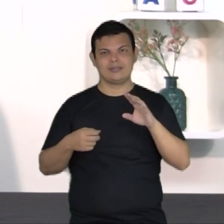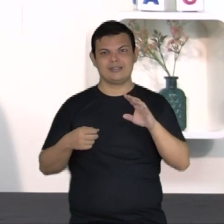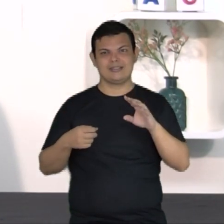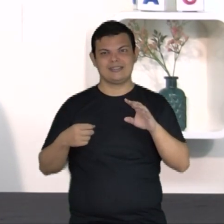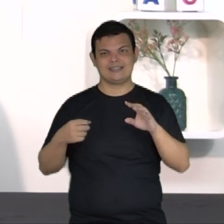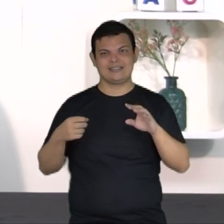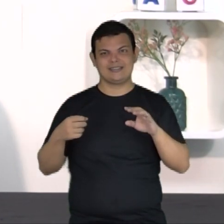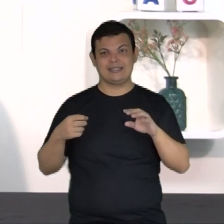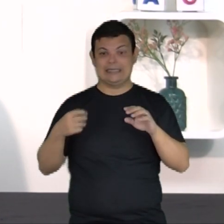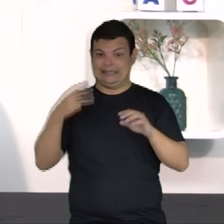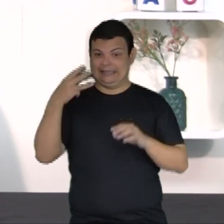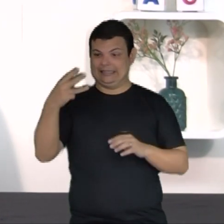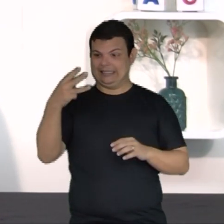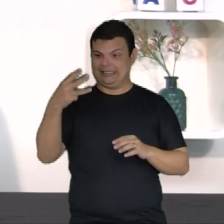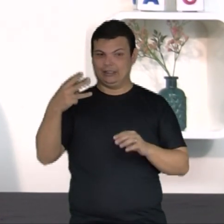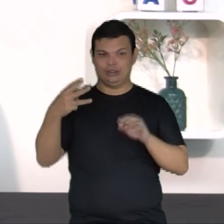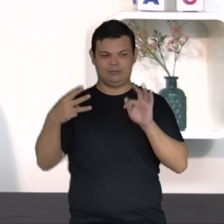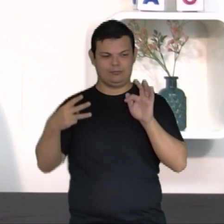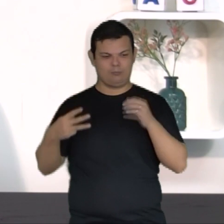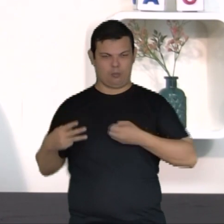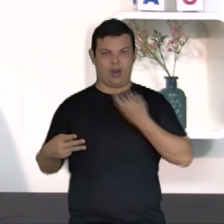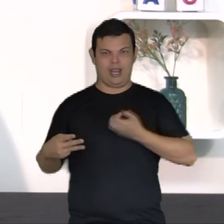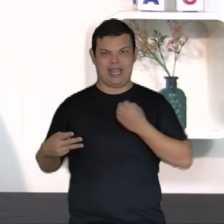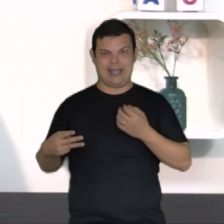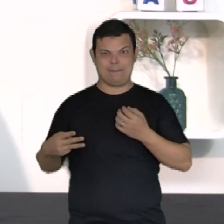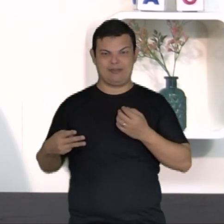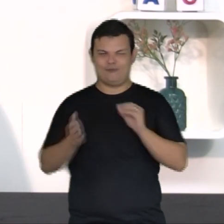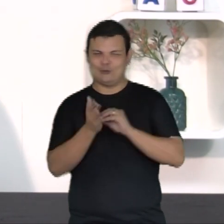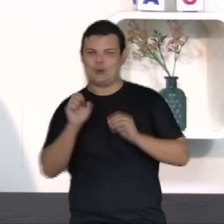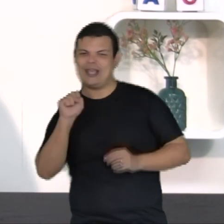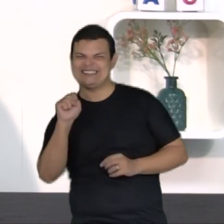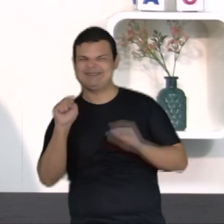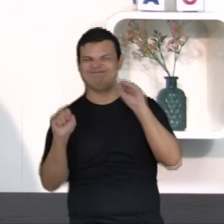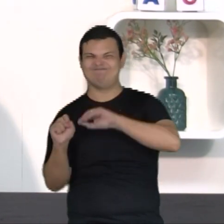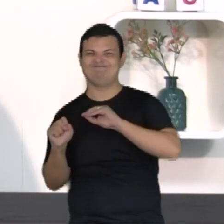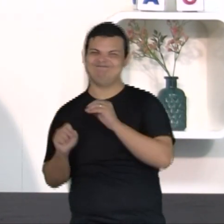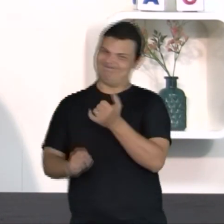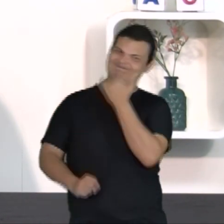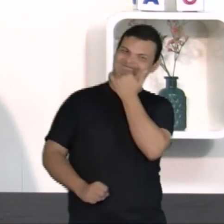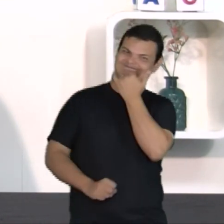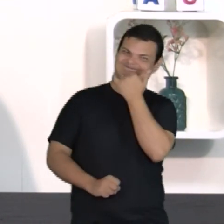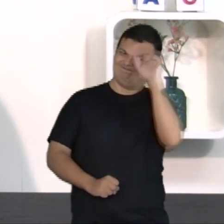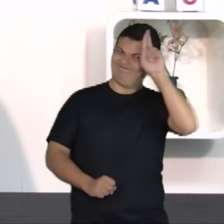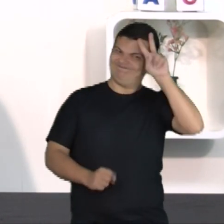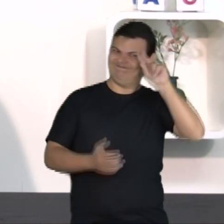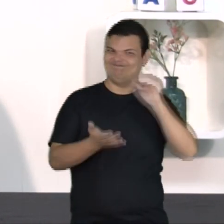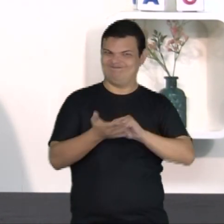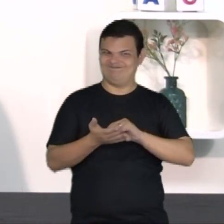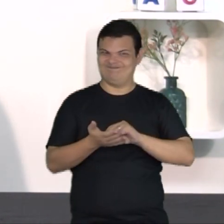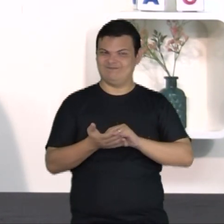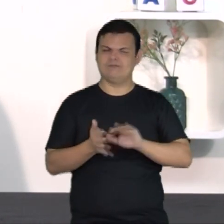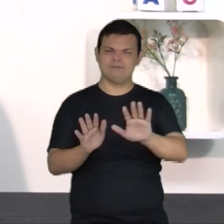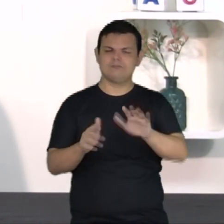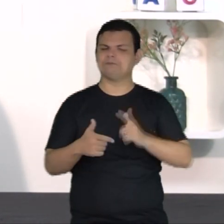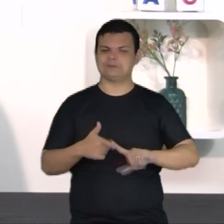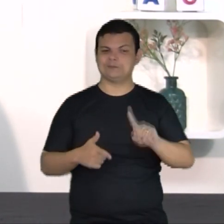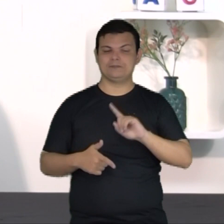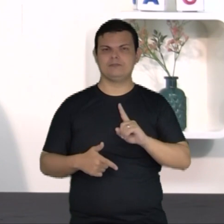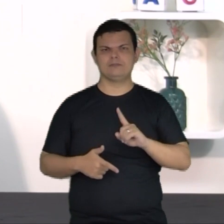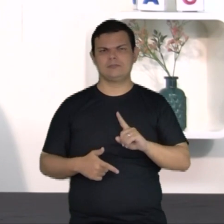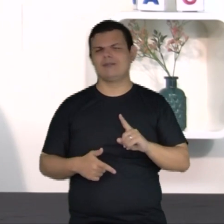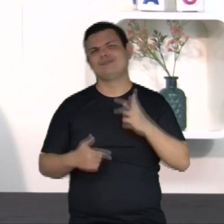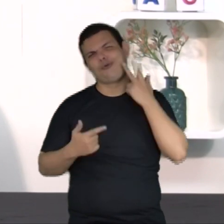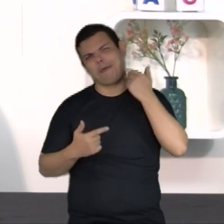mas na verdade a escrita correta são os três poemas. Peço perdão pelo erro. Mas voltando aqui, foi uma conversa